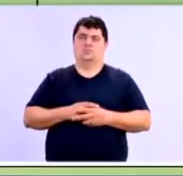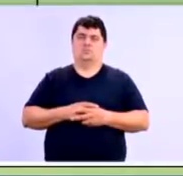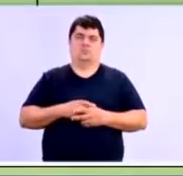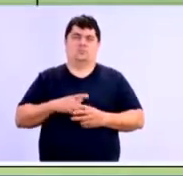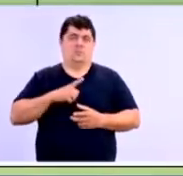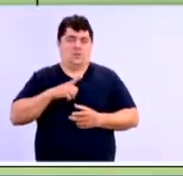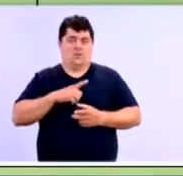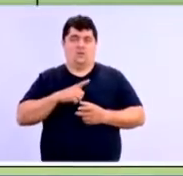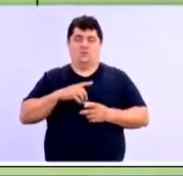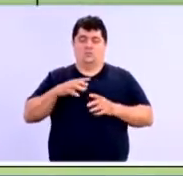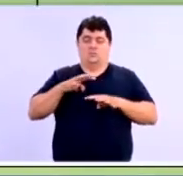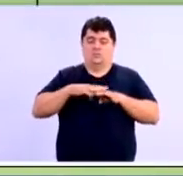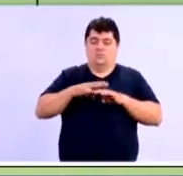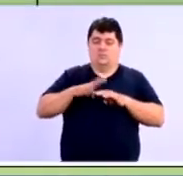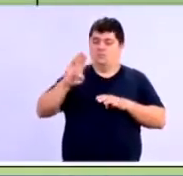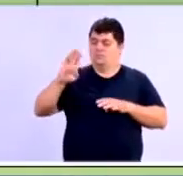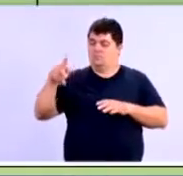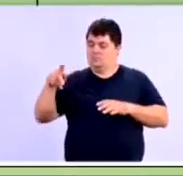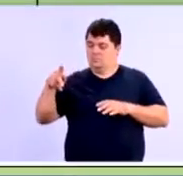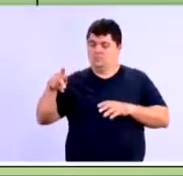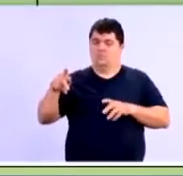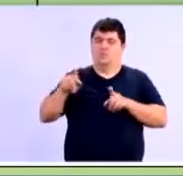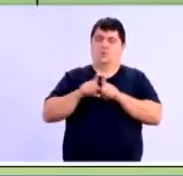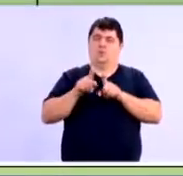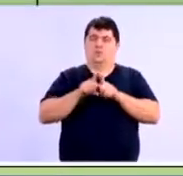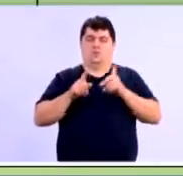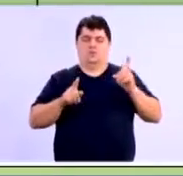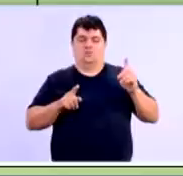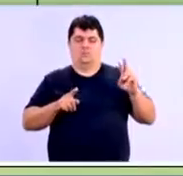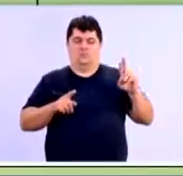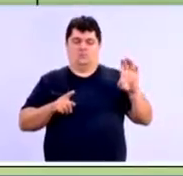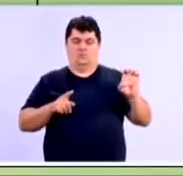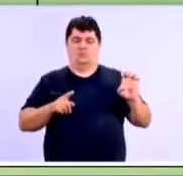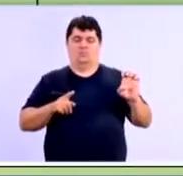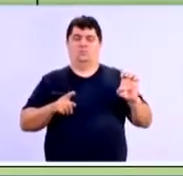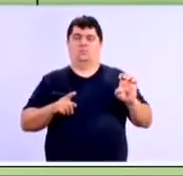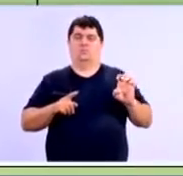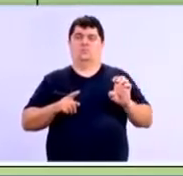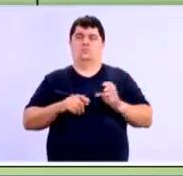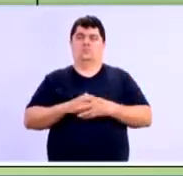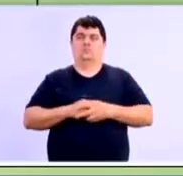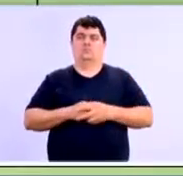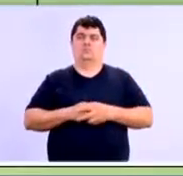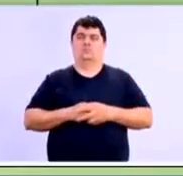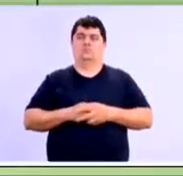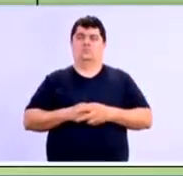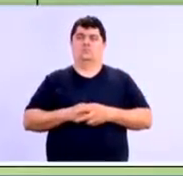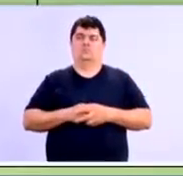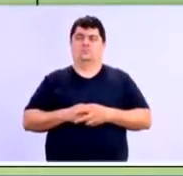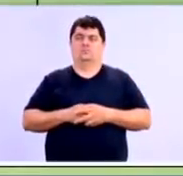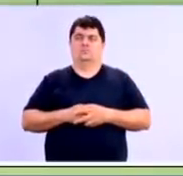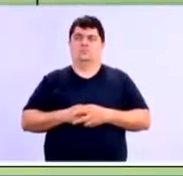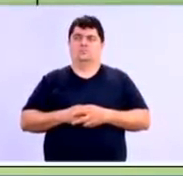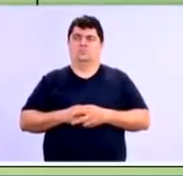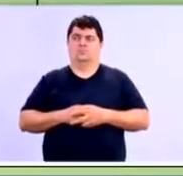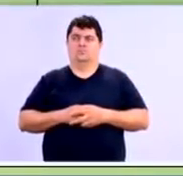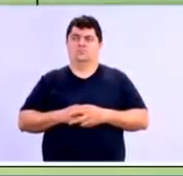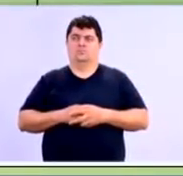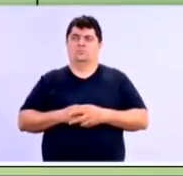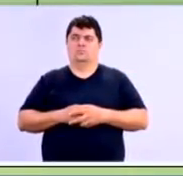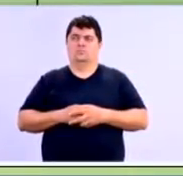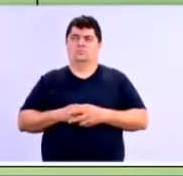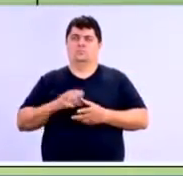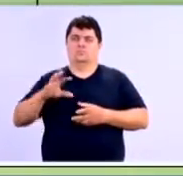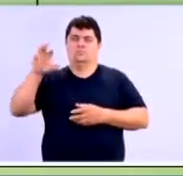trabalhando com conta do balanço patrimonial e eu estou trabalhando com conta da demonstração de resultado do exercício. Então vamos buscar lá